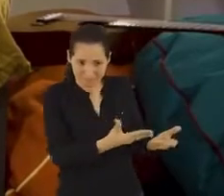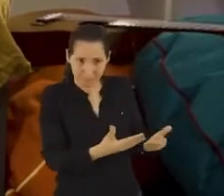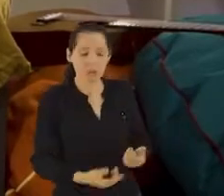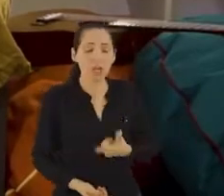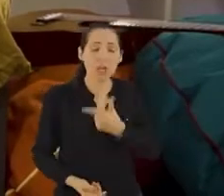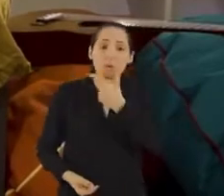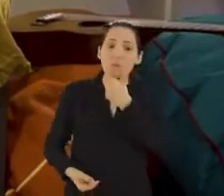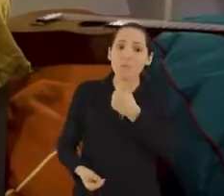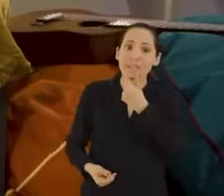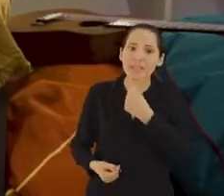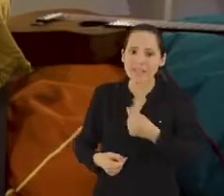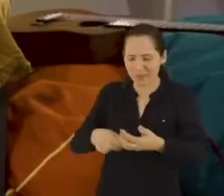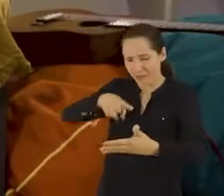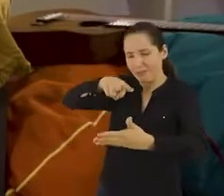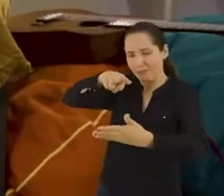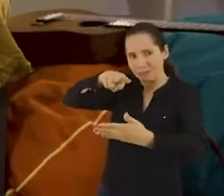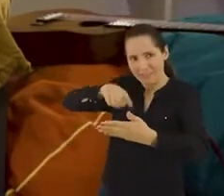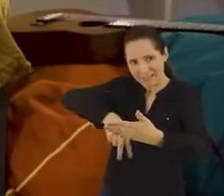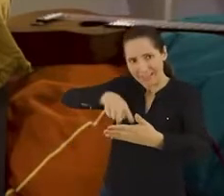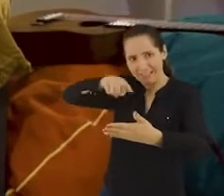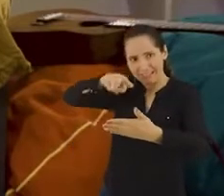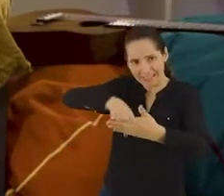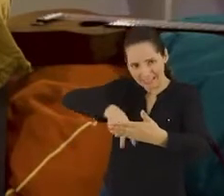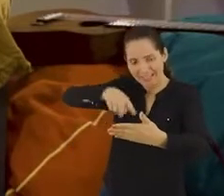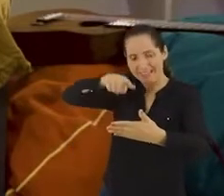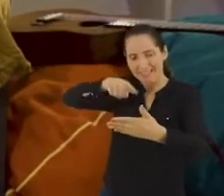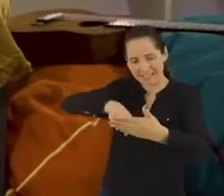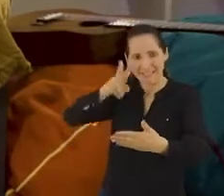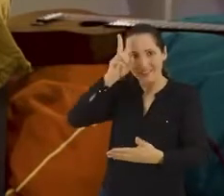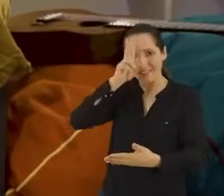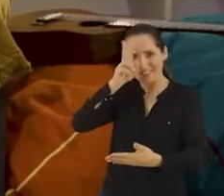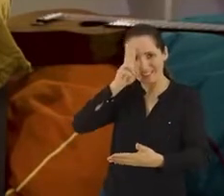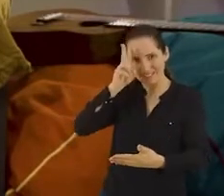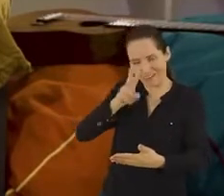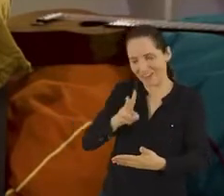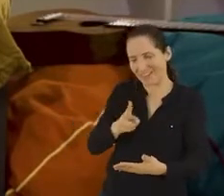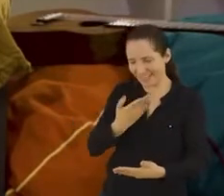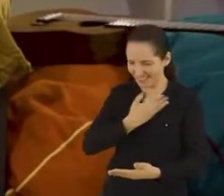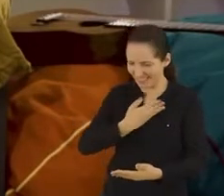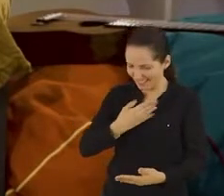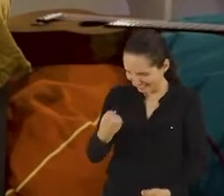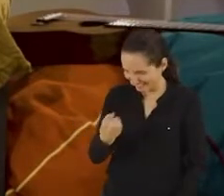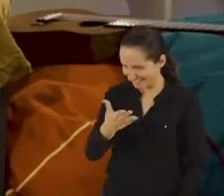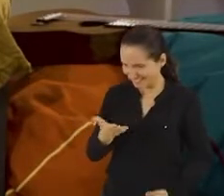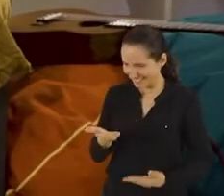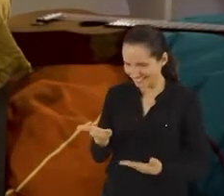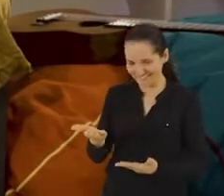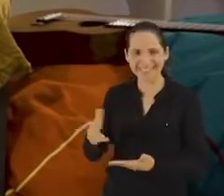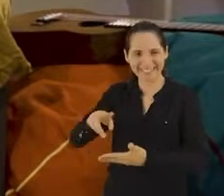ele lia, sílaba a sílaba, uma história para a nova amiga.